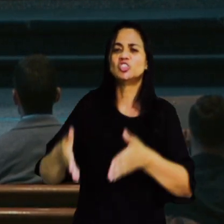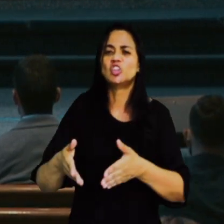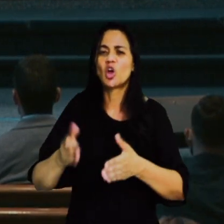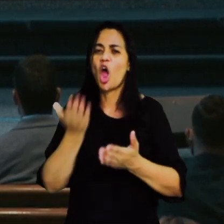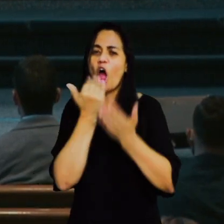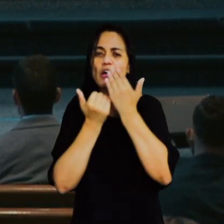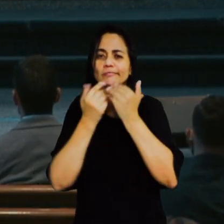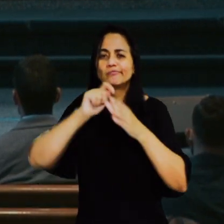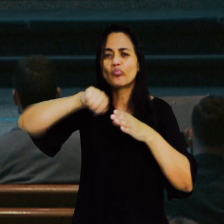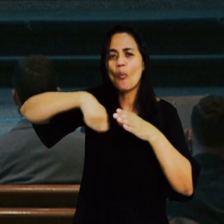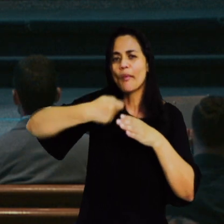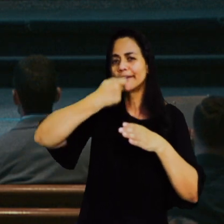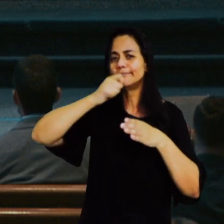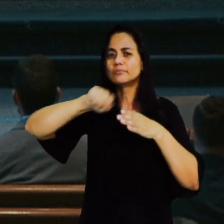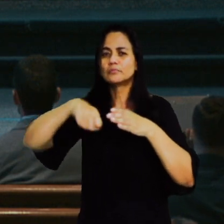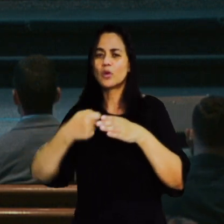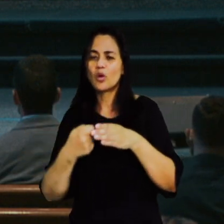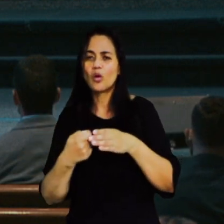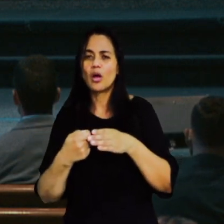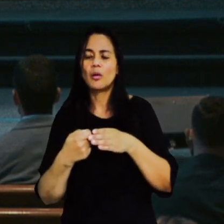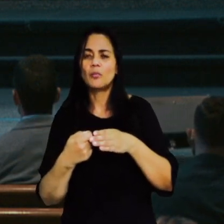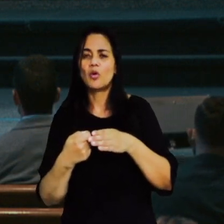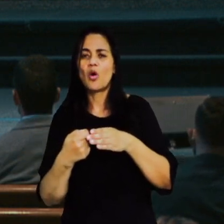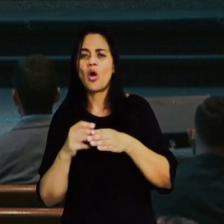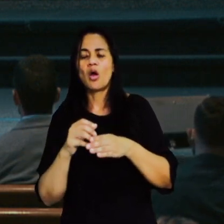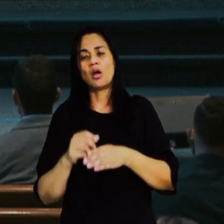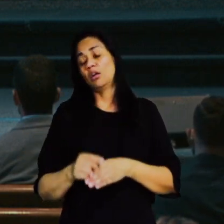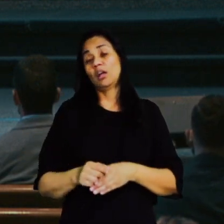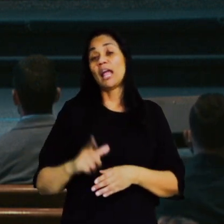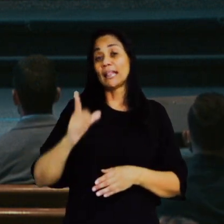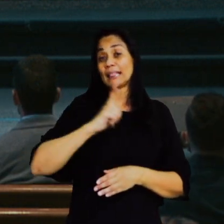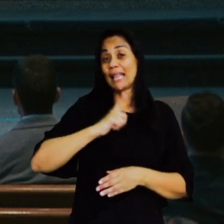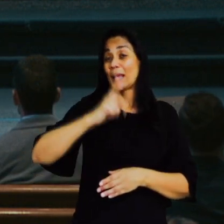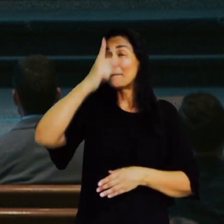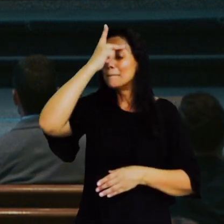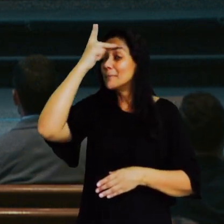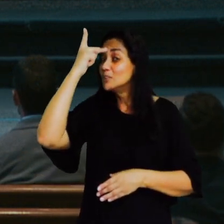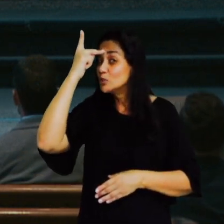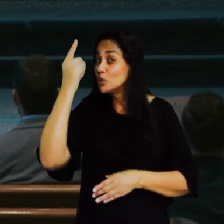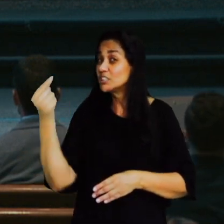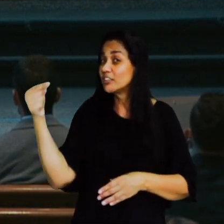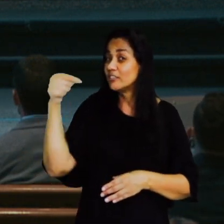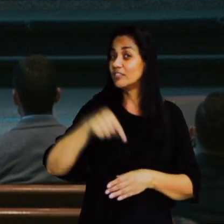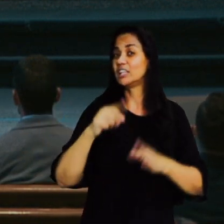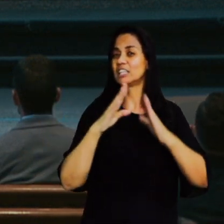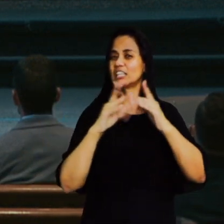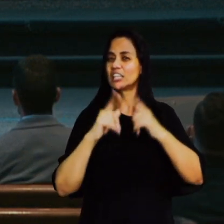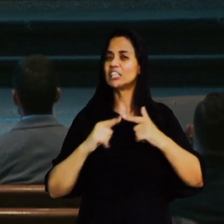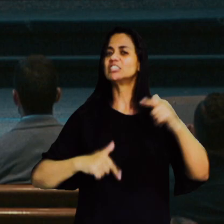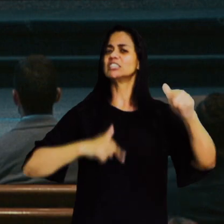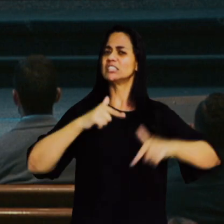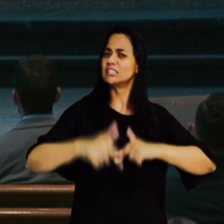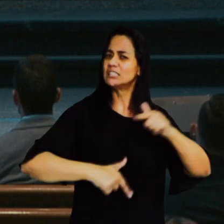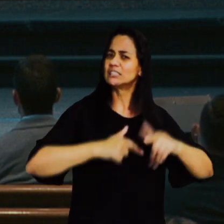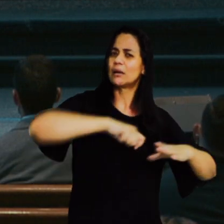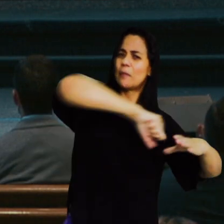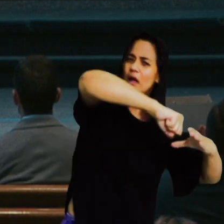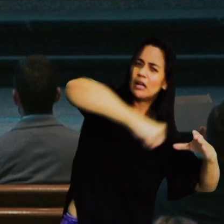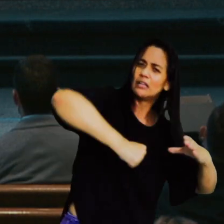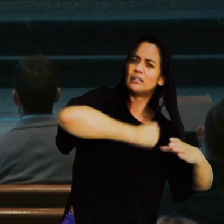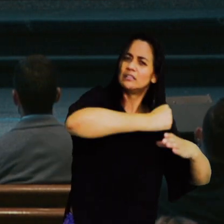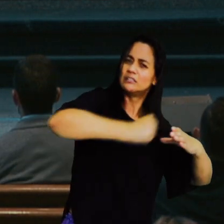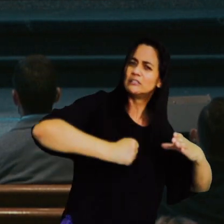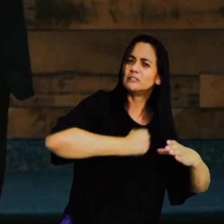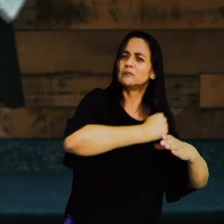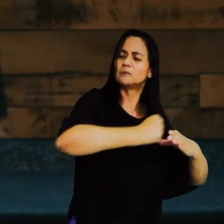cozinha. Existe os que trabalham na cozinha para servir no dining room. Existe aqueles que vêm uma vezinha por semana, come e vai embora, e não está nem aí para o que